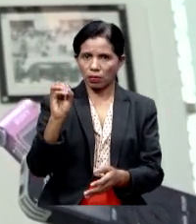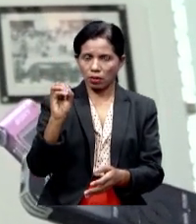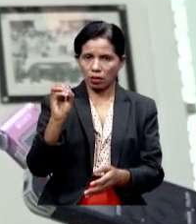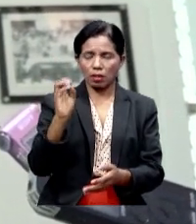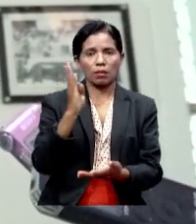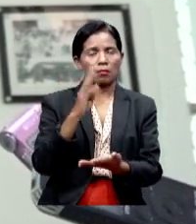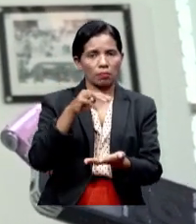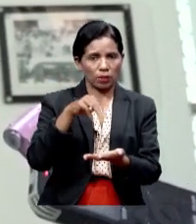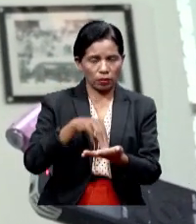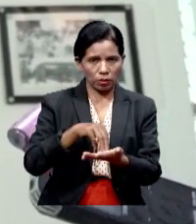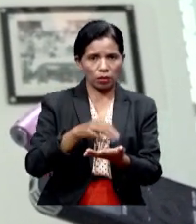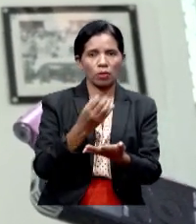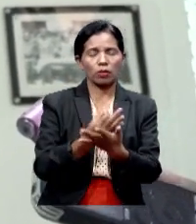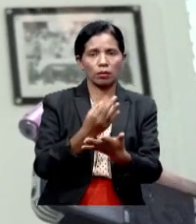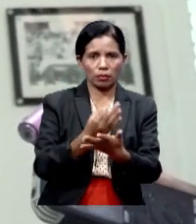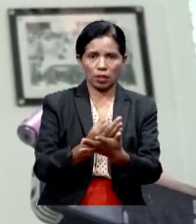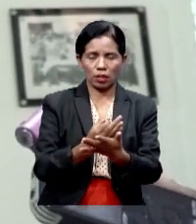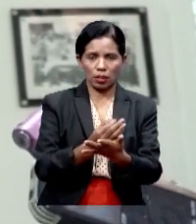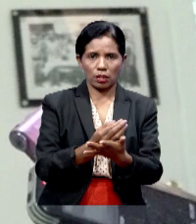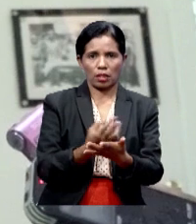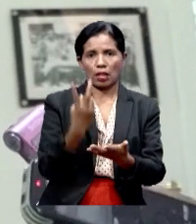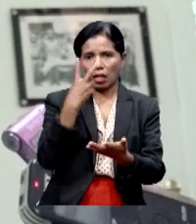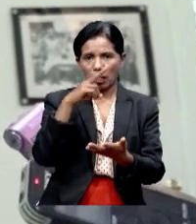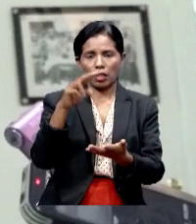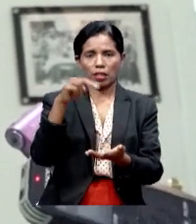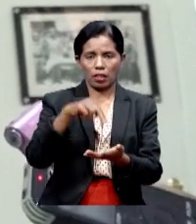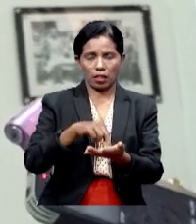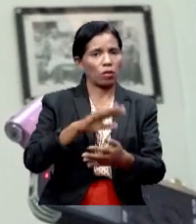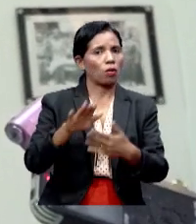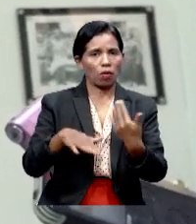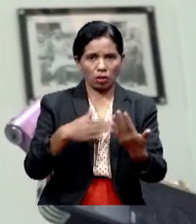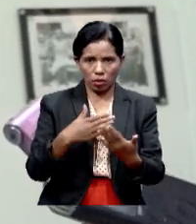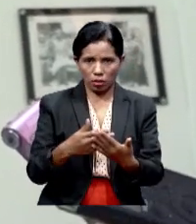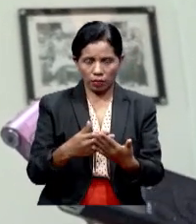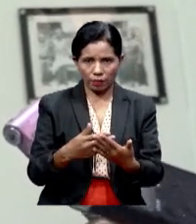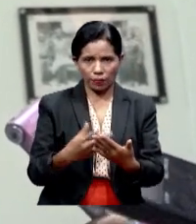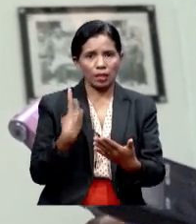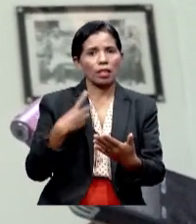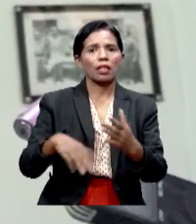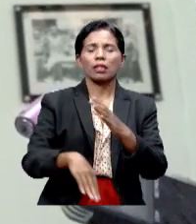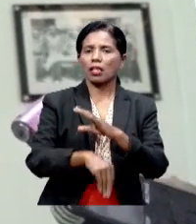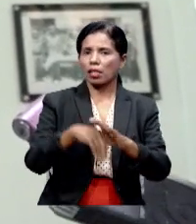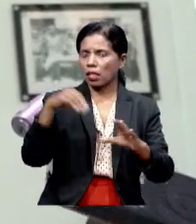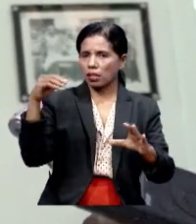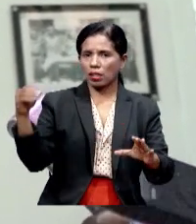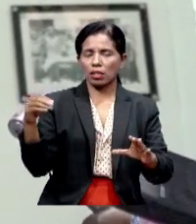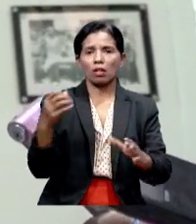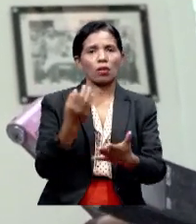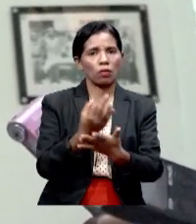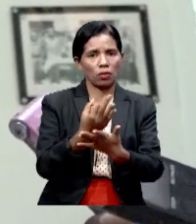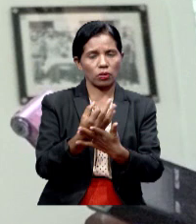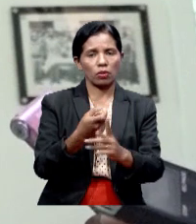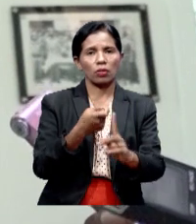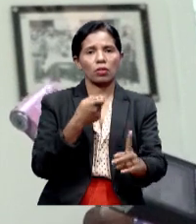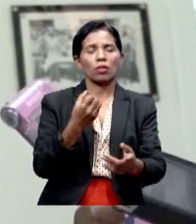bilhões ba orçamento retificativo né? Né ida total né, mas enquanto ita hasaitia saldo rusi